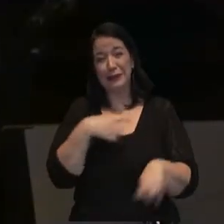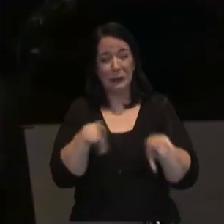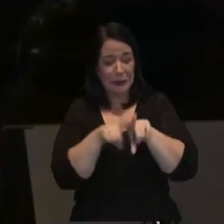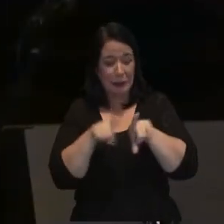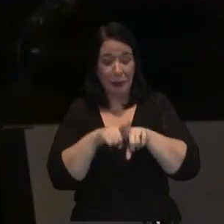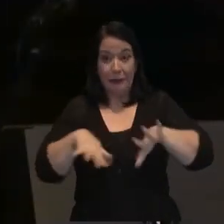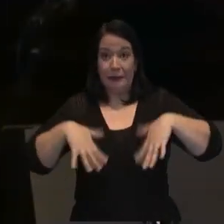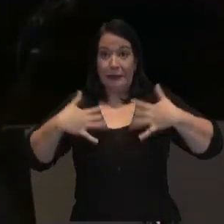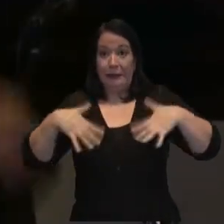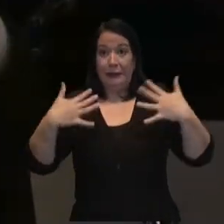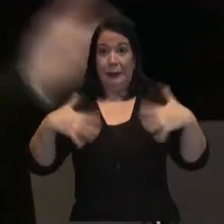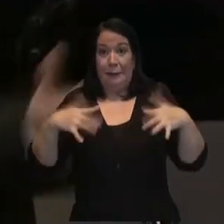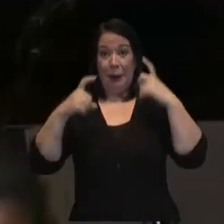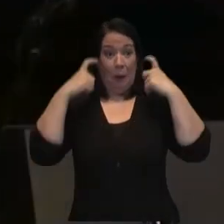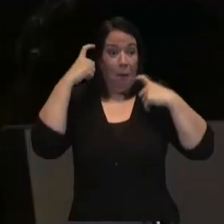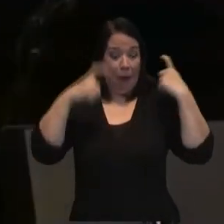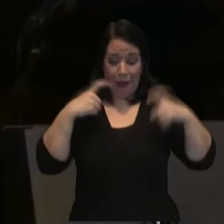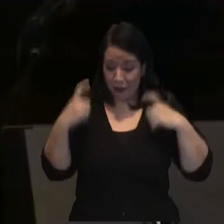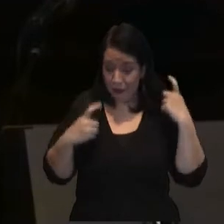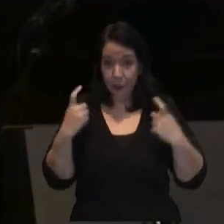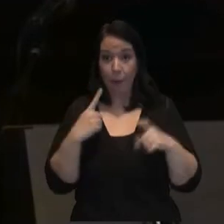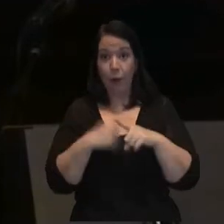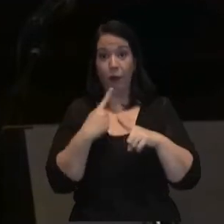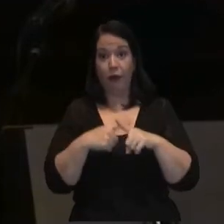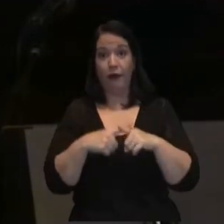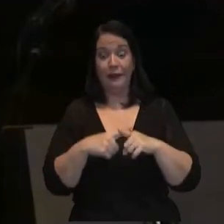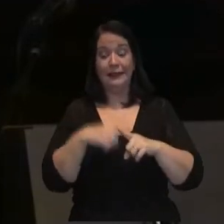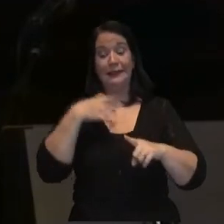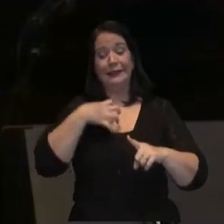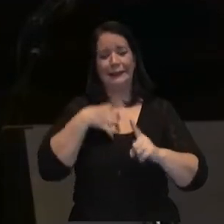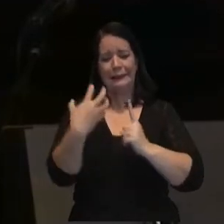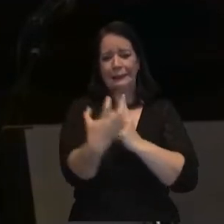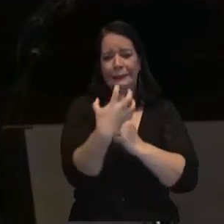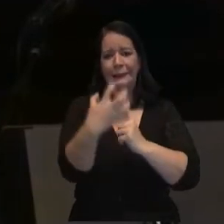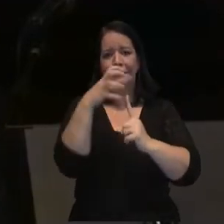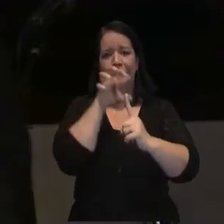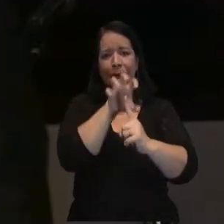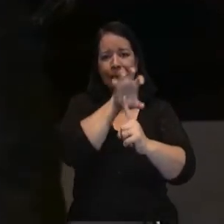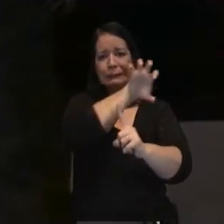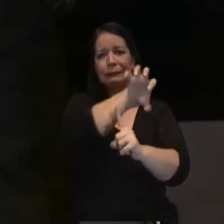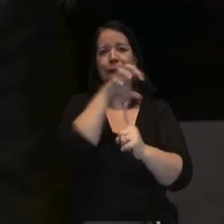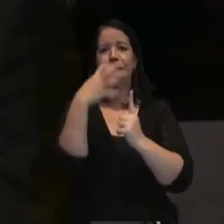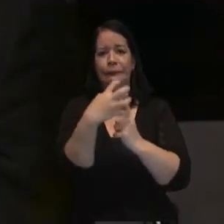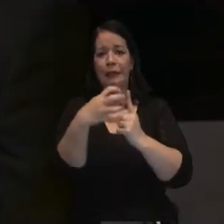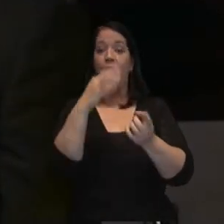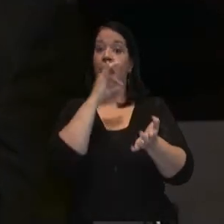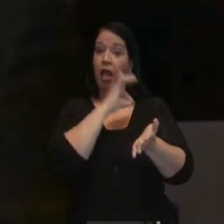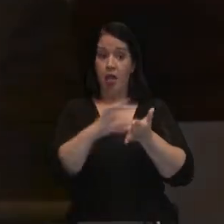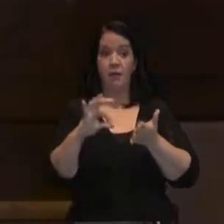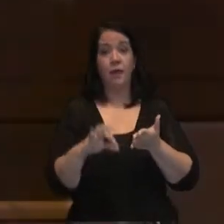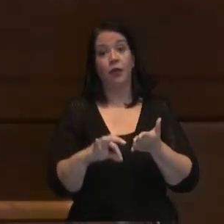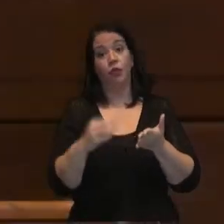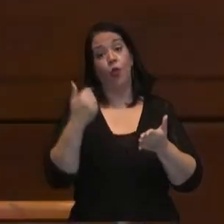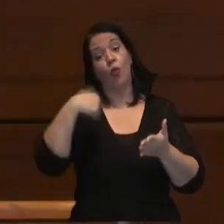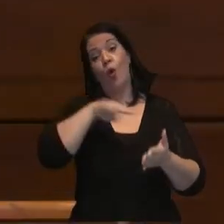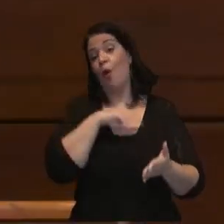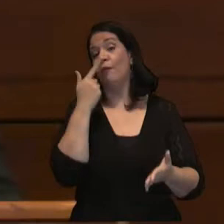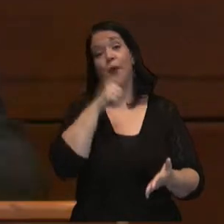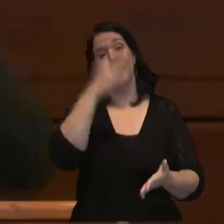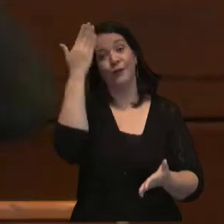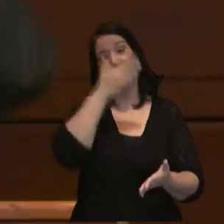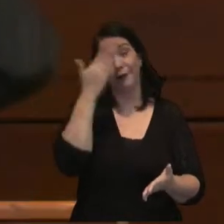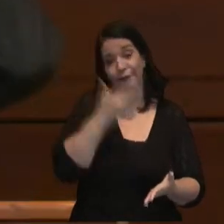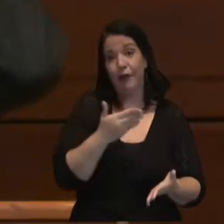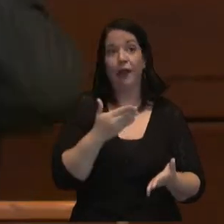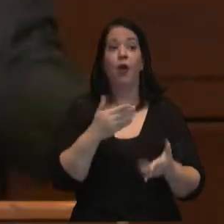inimigos invisíveis e, infelizmente, também por outros inimigos visíveis. Aquele moço então fez a afirmação